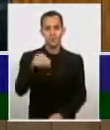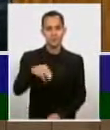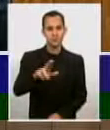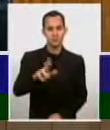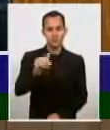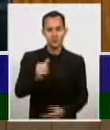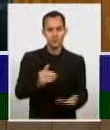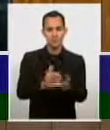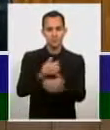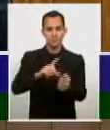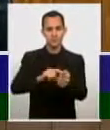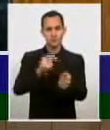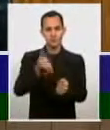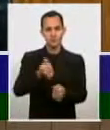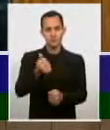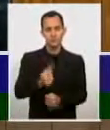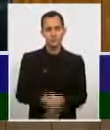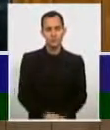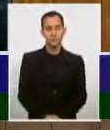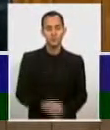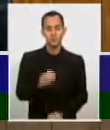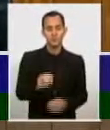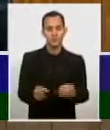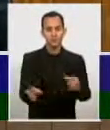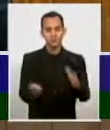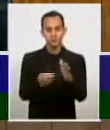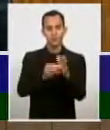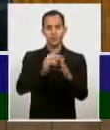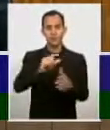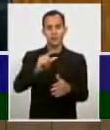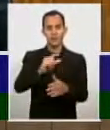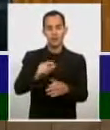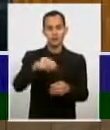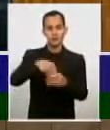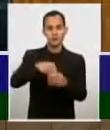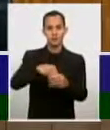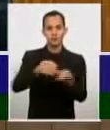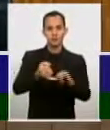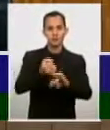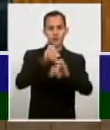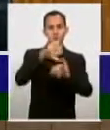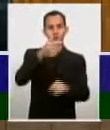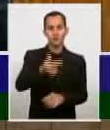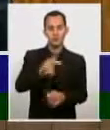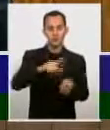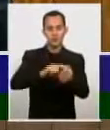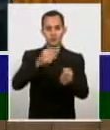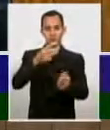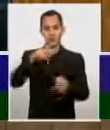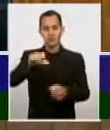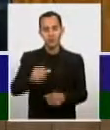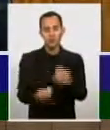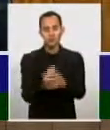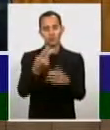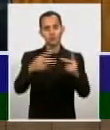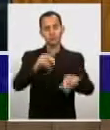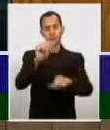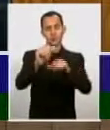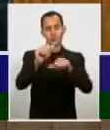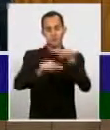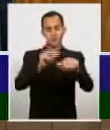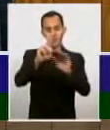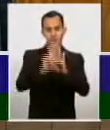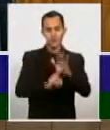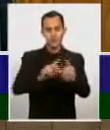Municipal de Uberlândia aprova artigo 1º, acrescenta parágrafos ao inciso 2 do artigo 39, que passa a vigorar com as seguintes